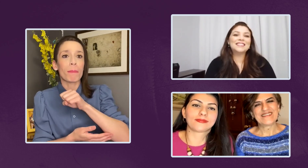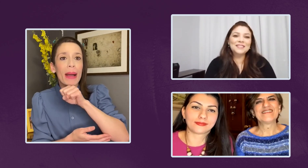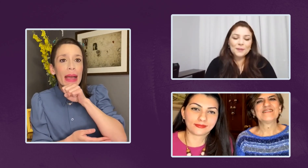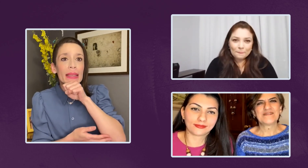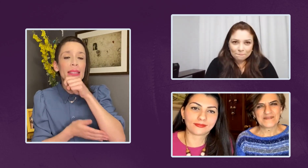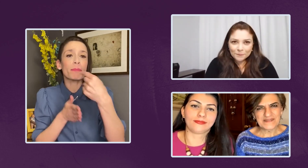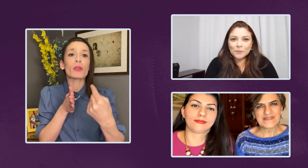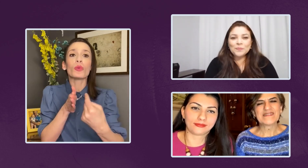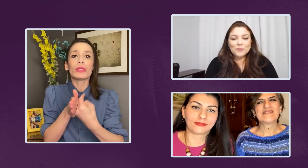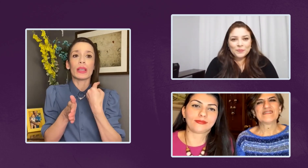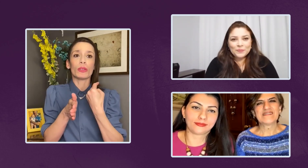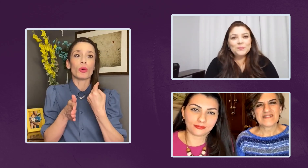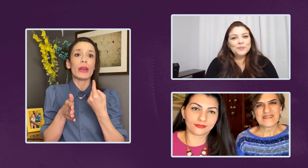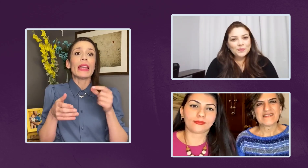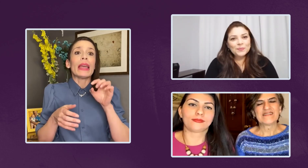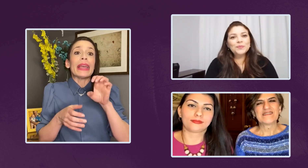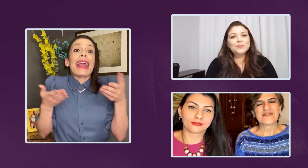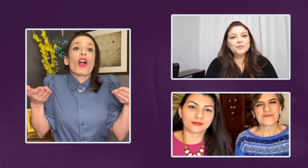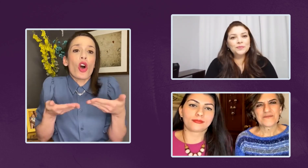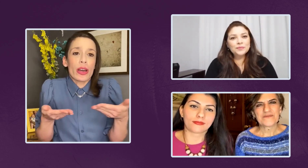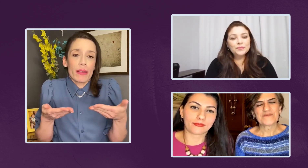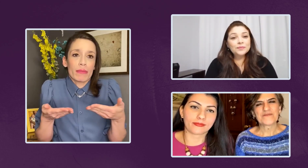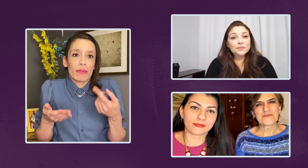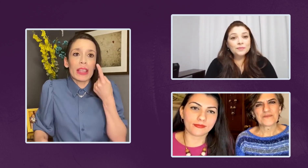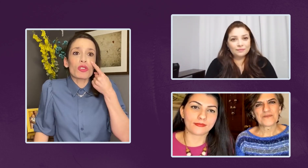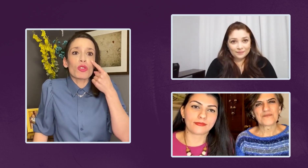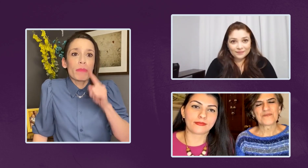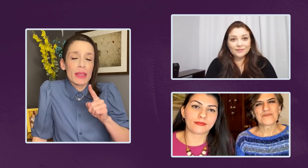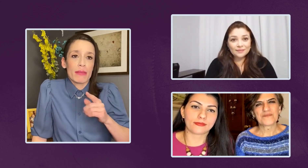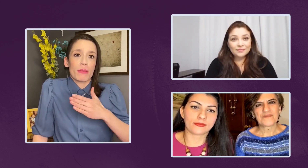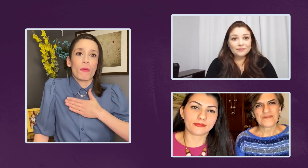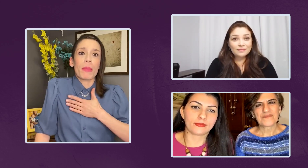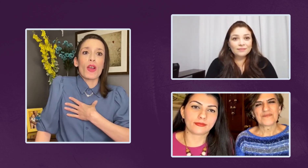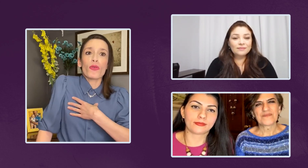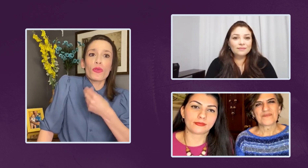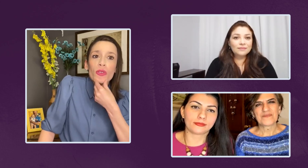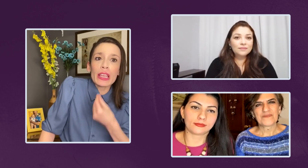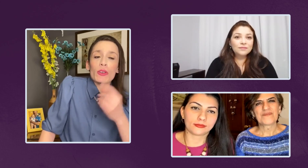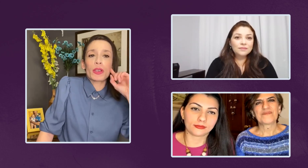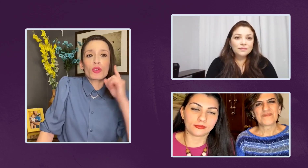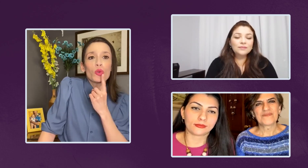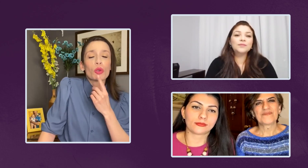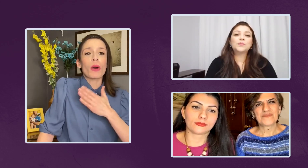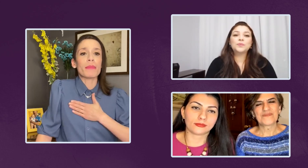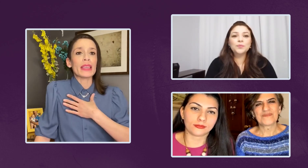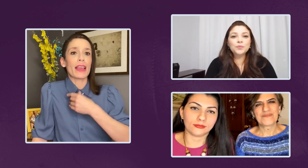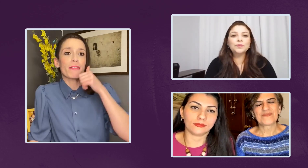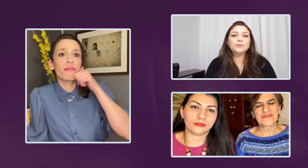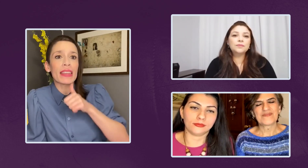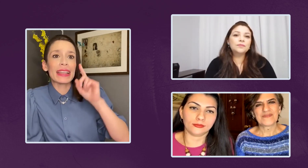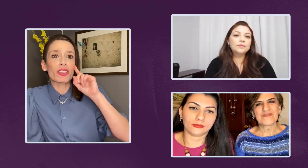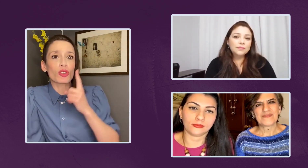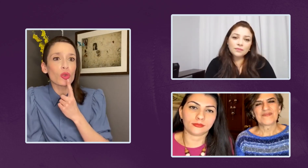de pais, perguntando: e agora? Descobri, o meu filho é surdo, a